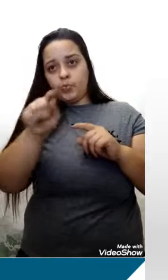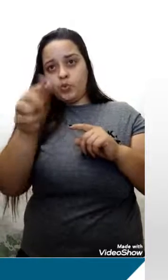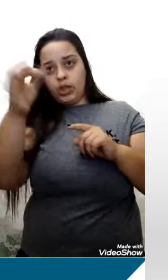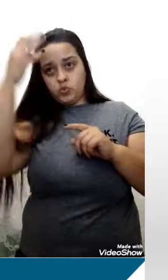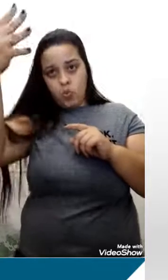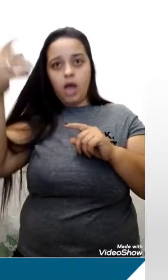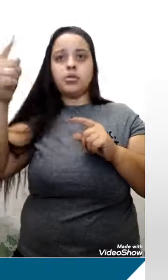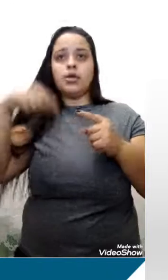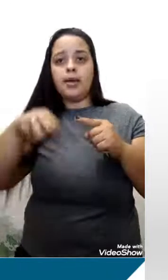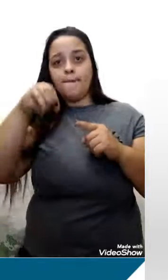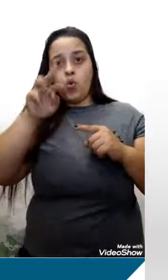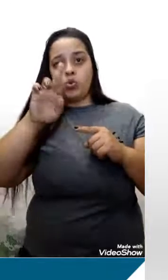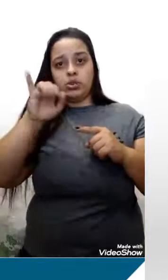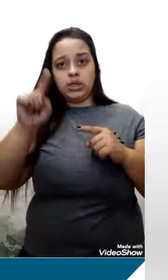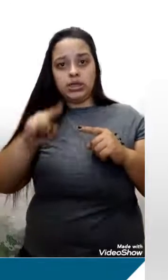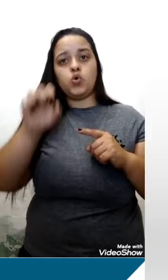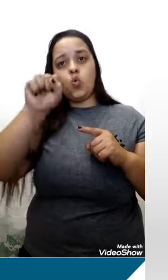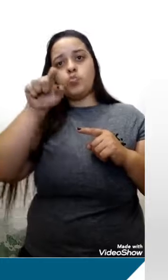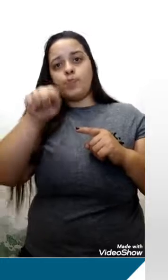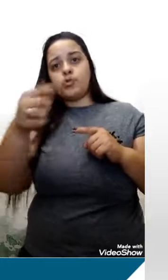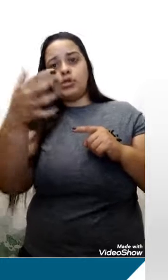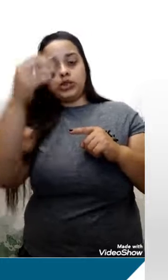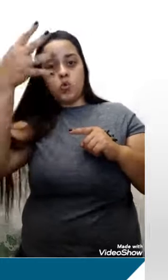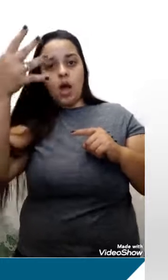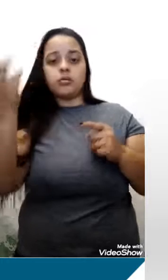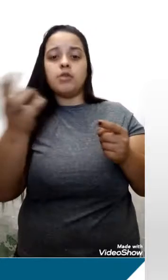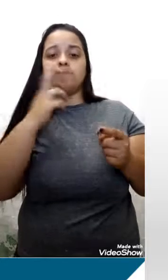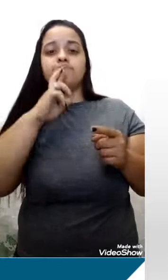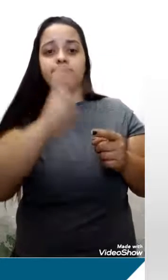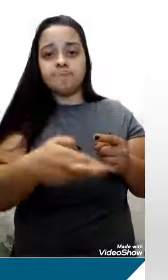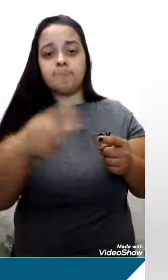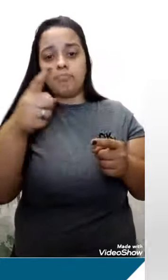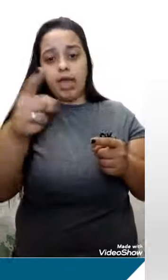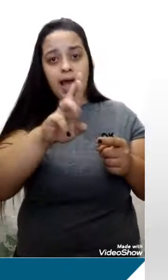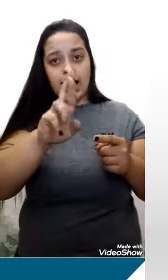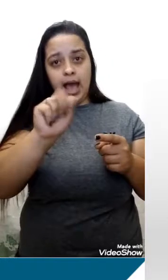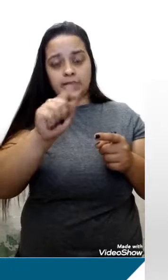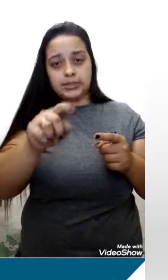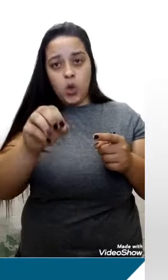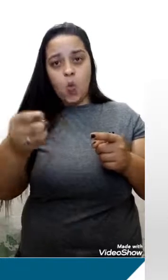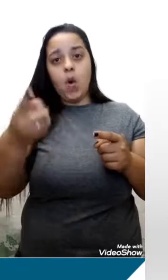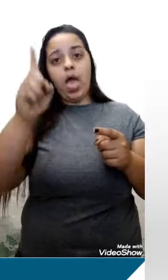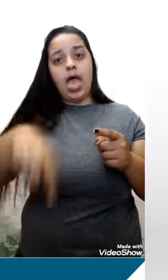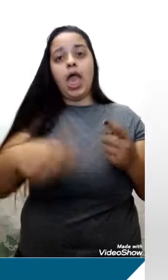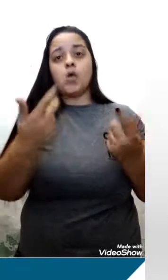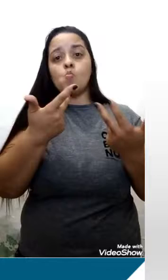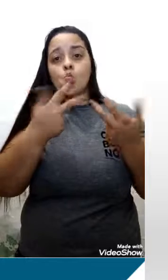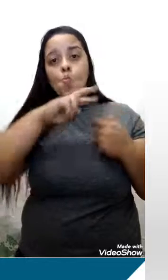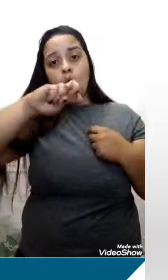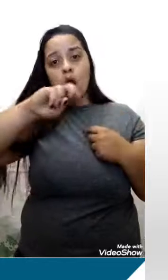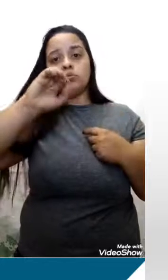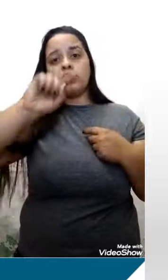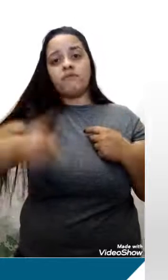o trabalho motriz 8 vezes 10 à quarta. Resolvendo essa razão, nós teremos o valor igual